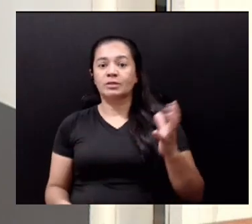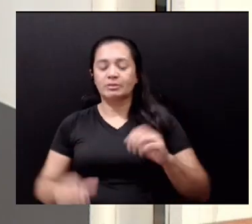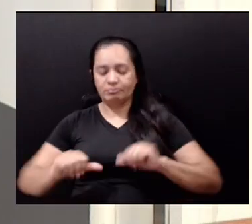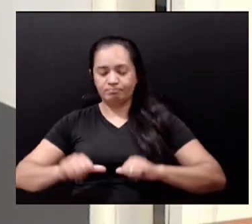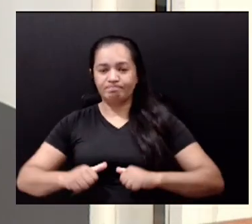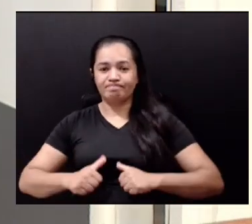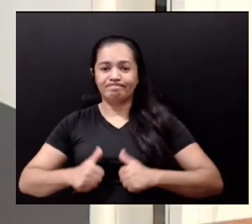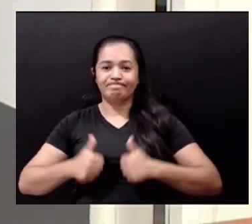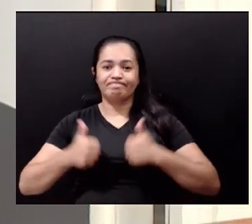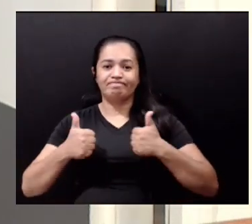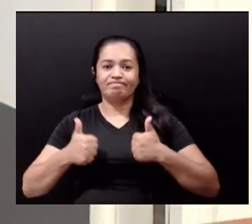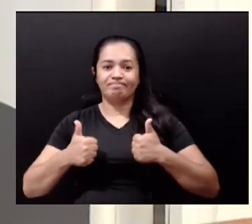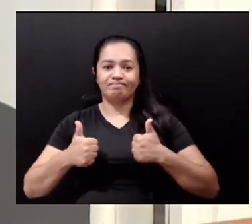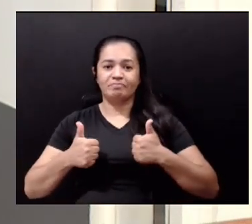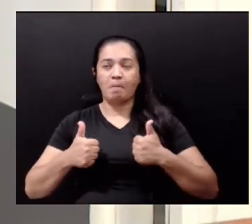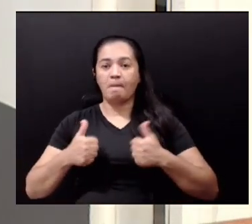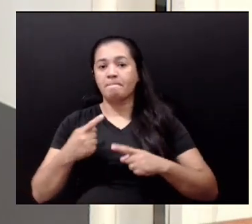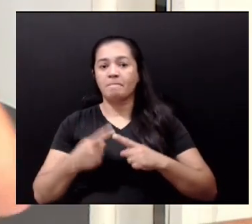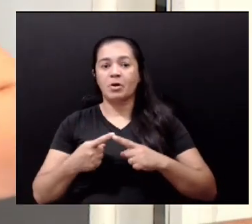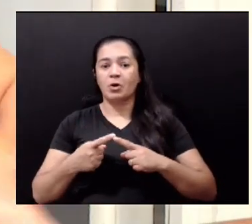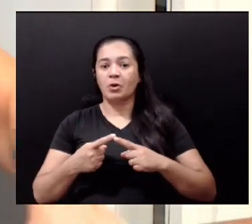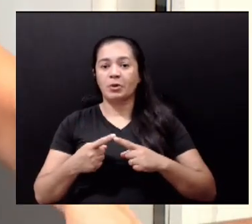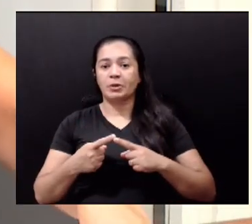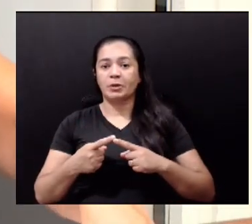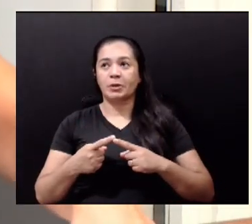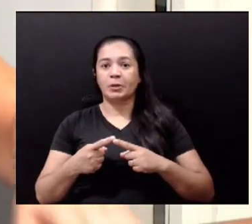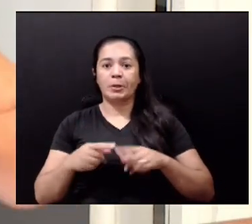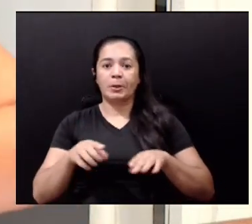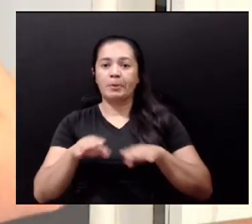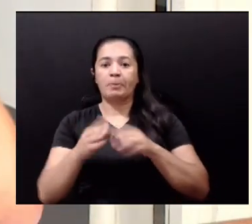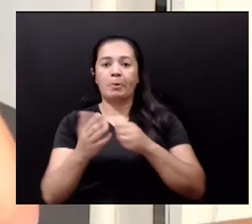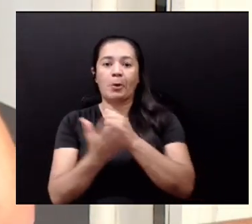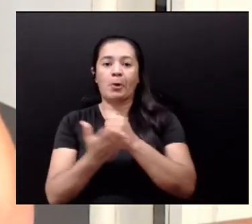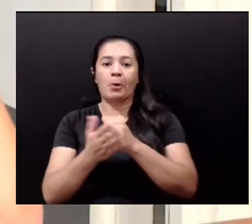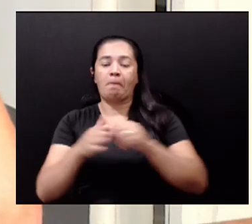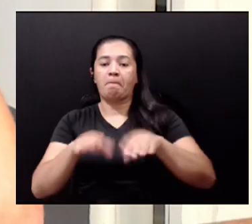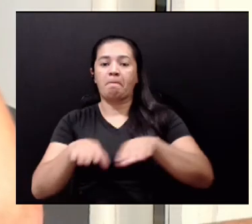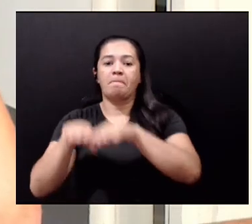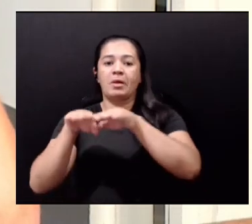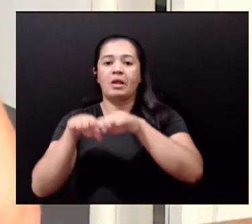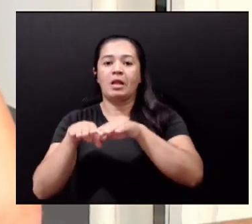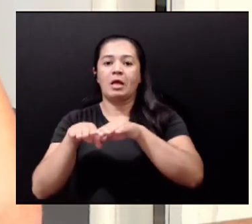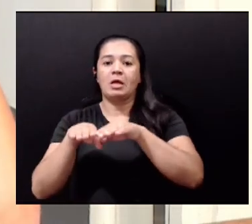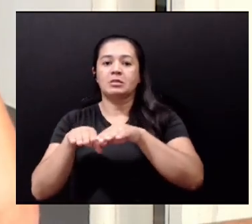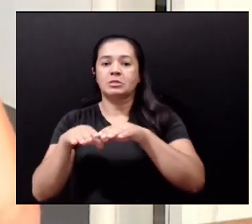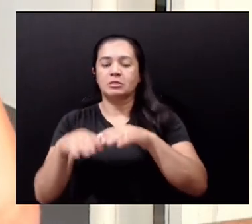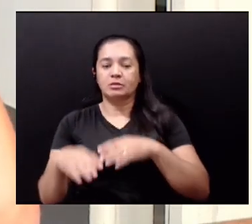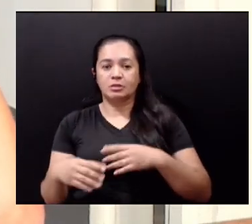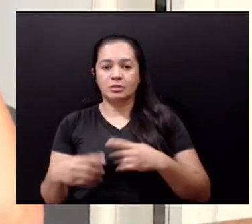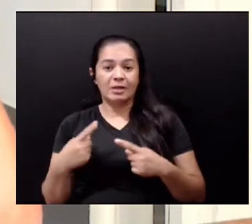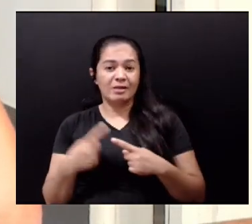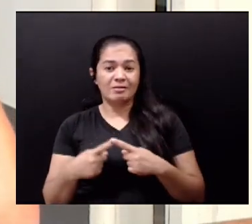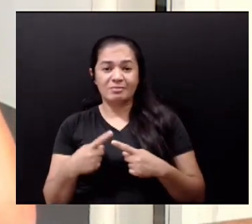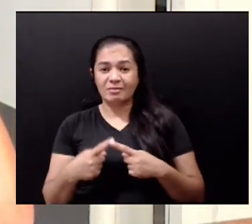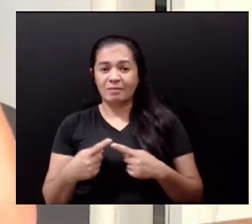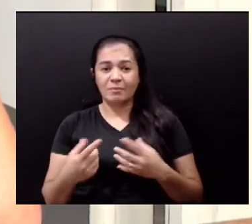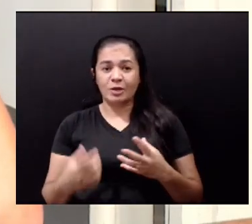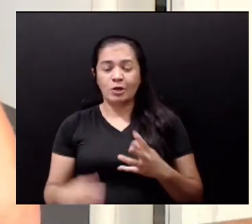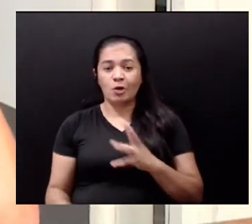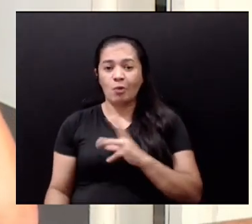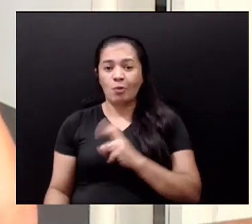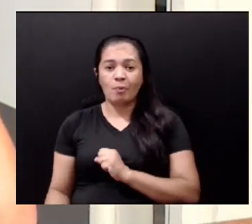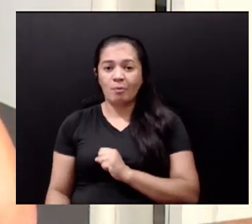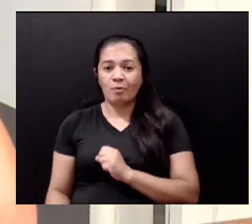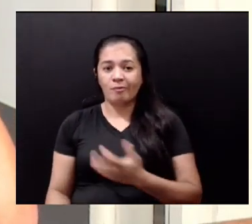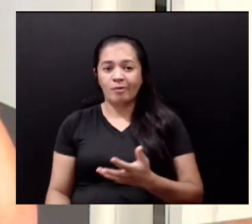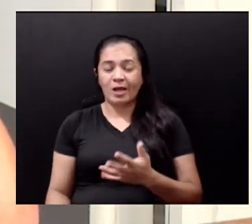padrão estético inalcançável, como a Valesca fala aqui também do dispositivo amoroso, né, como o nosso olhar muitas vezes passa pelo